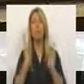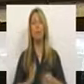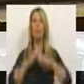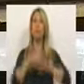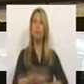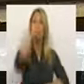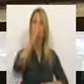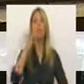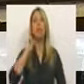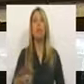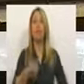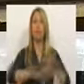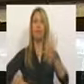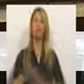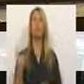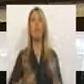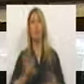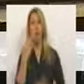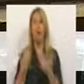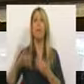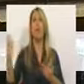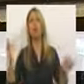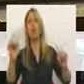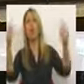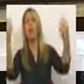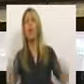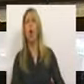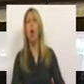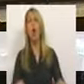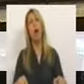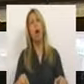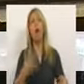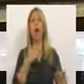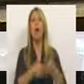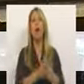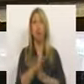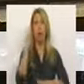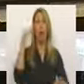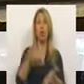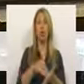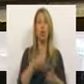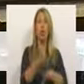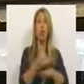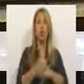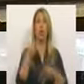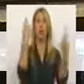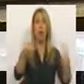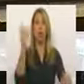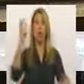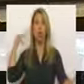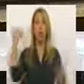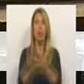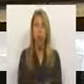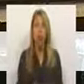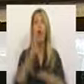Governo deve agir muito mais do que ficar a concluir, propagar os resultados que o setor teve ao longo dos últimos anos,